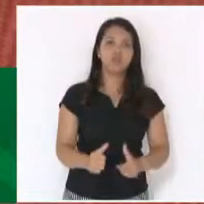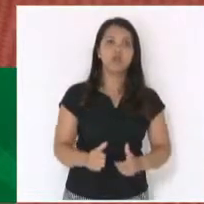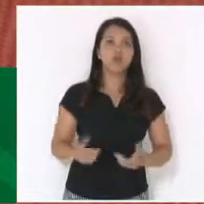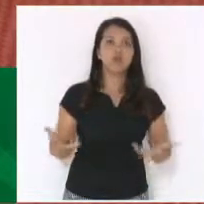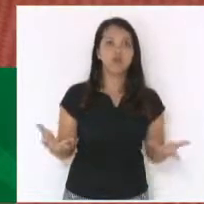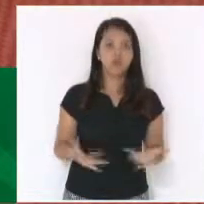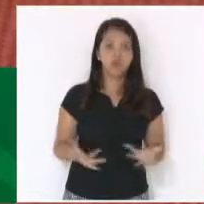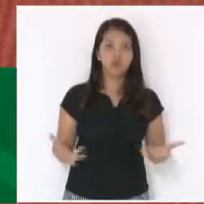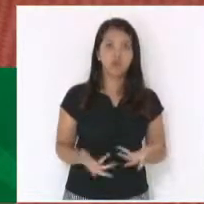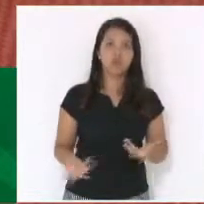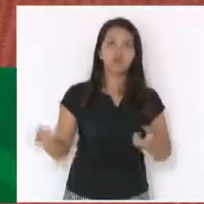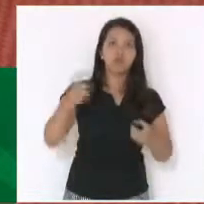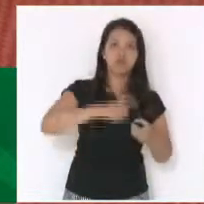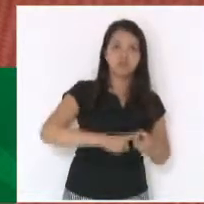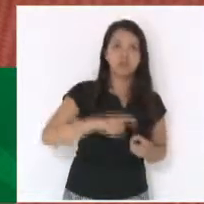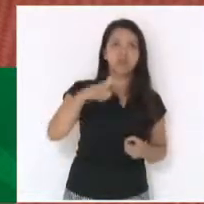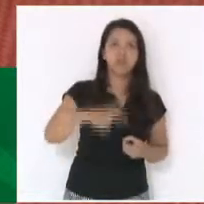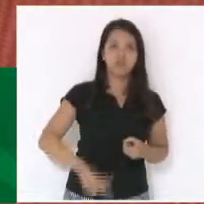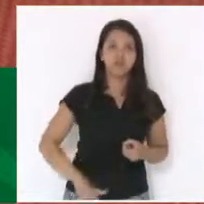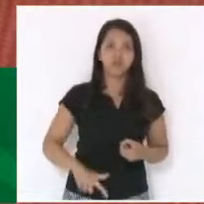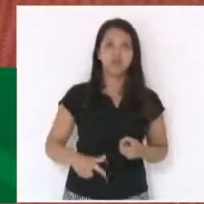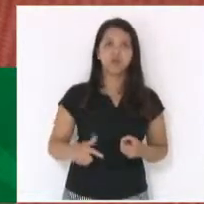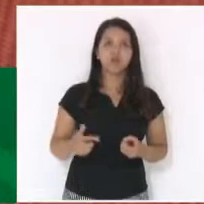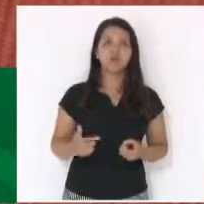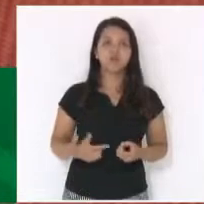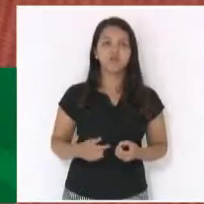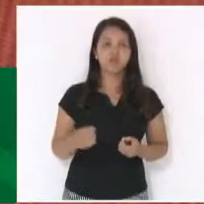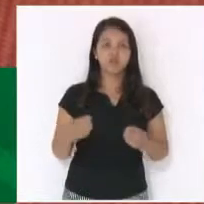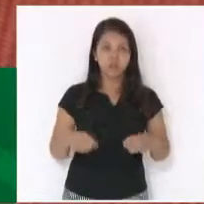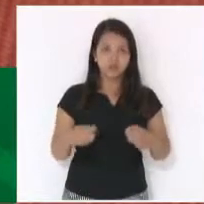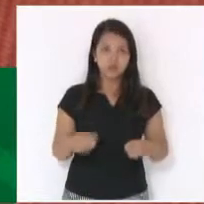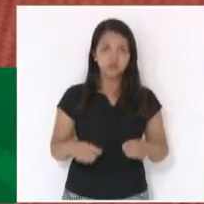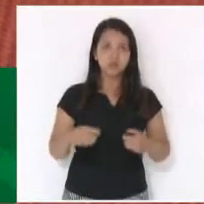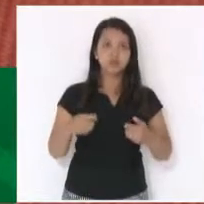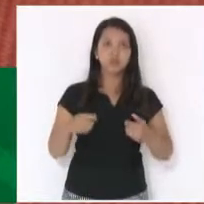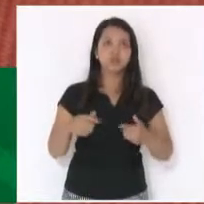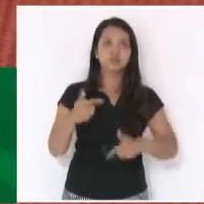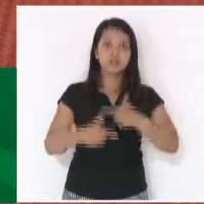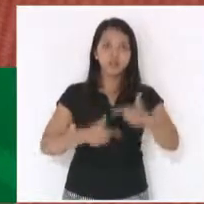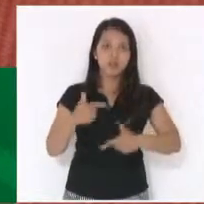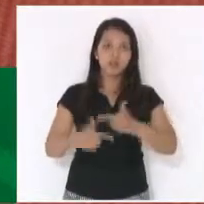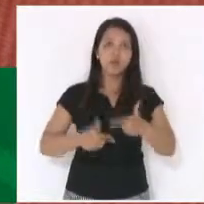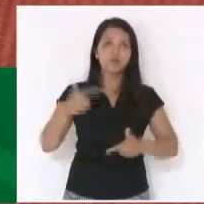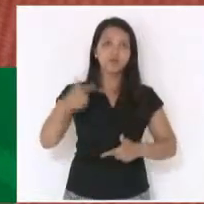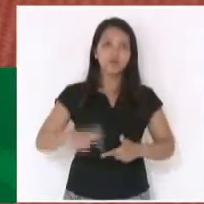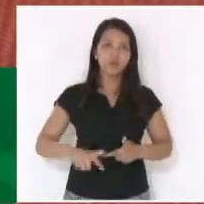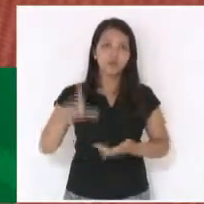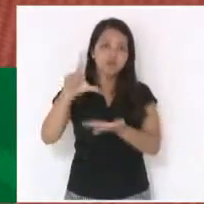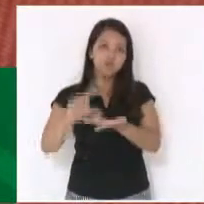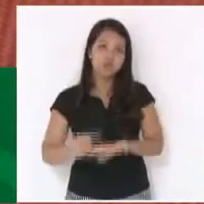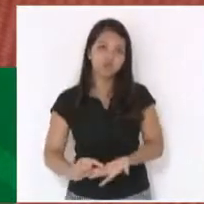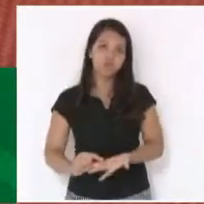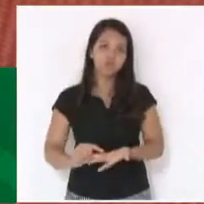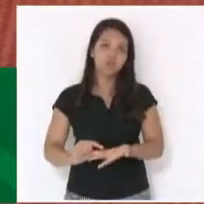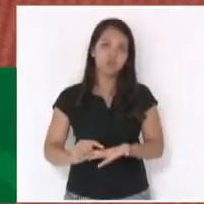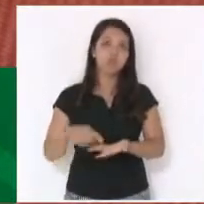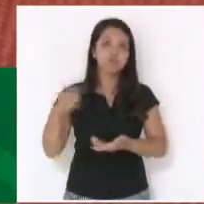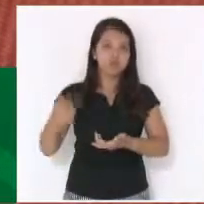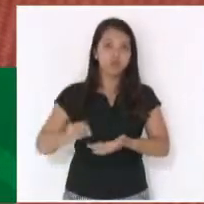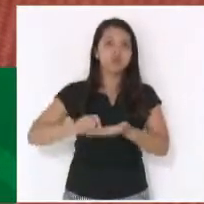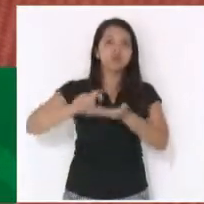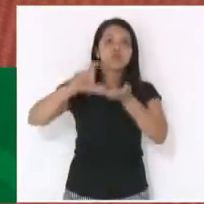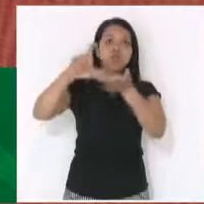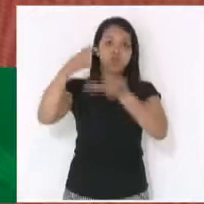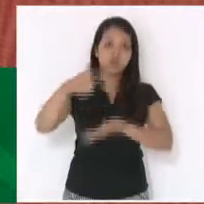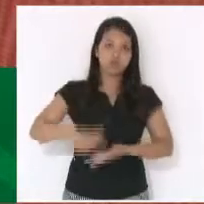voltar de novo apê tudo aqui tem de gerar os cargos foram diminuído os caras foram de milho aqui tem que voltar até